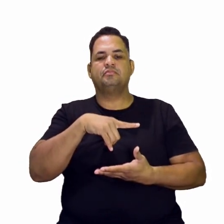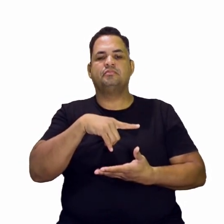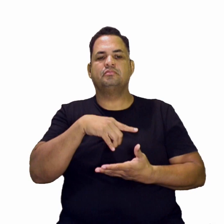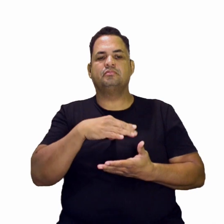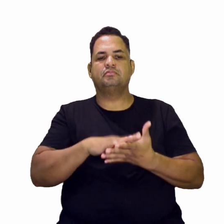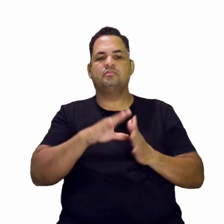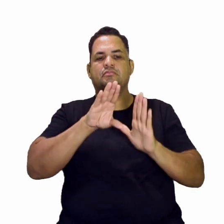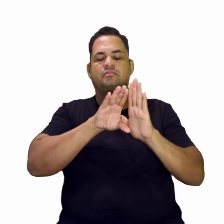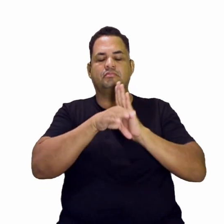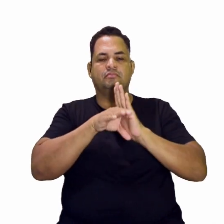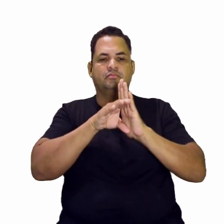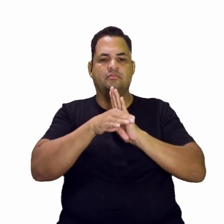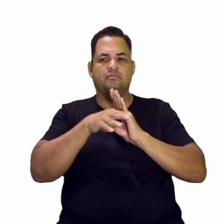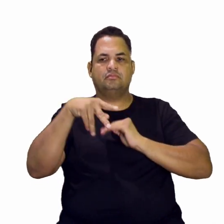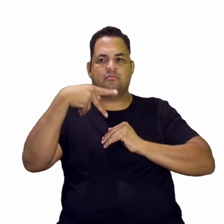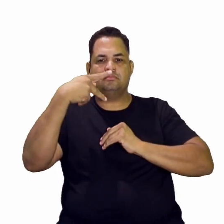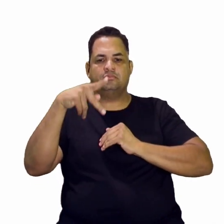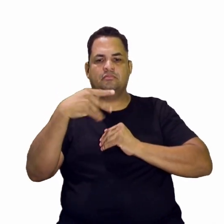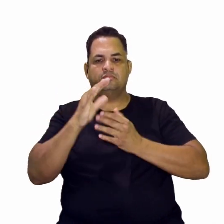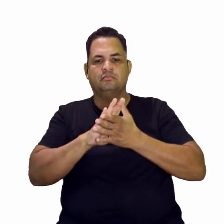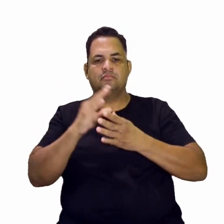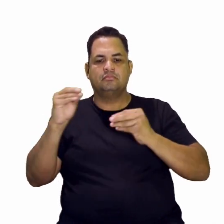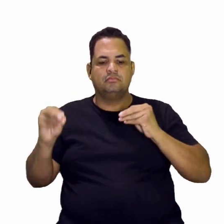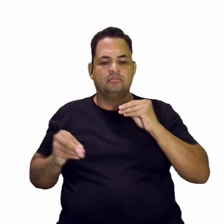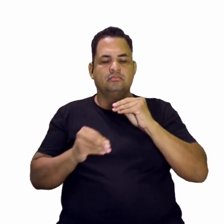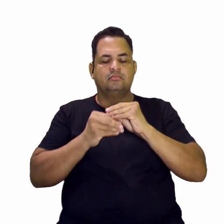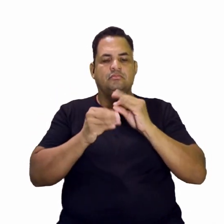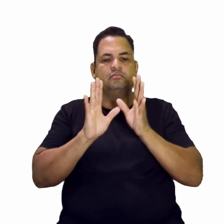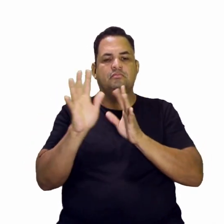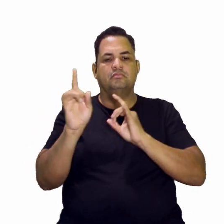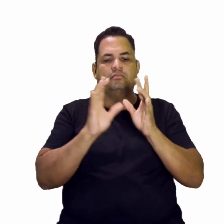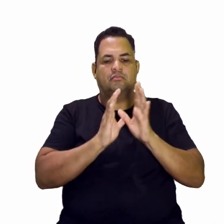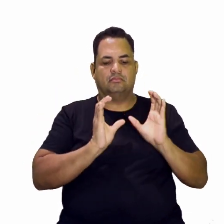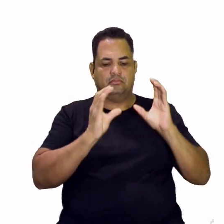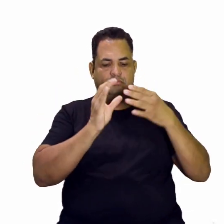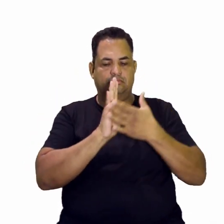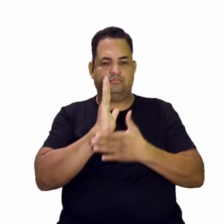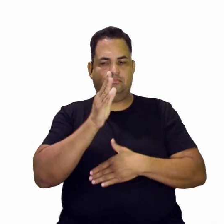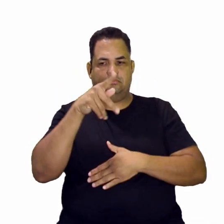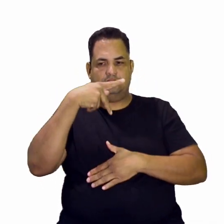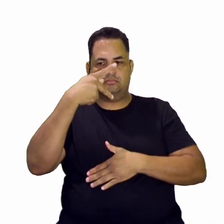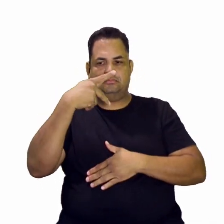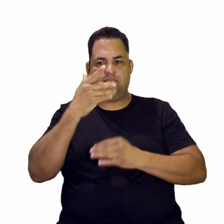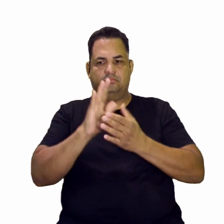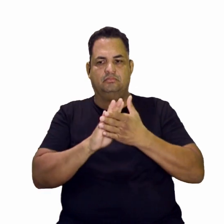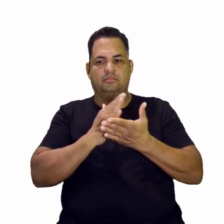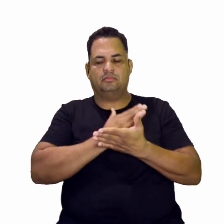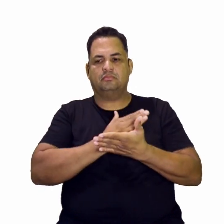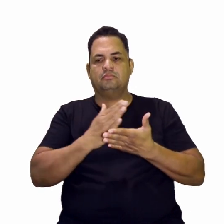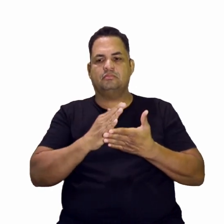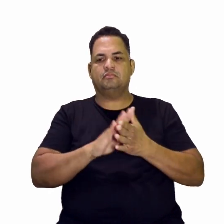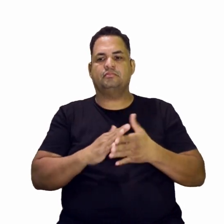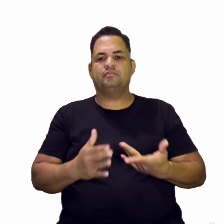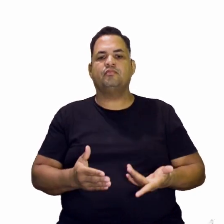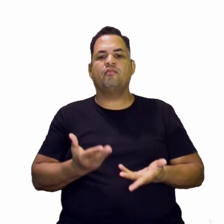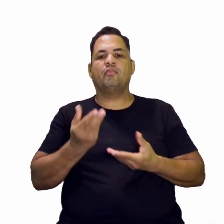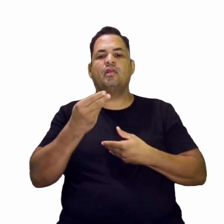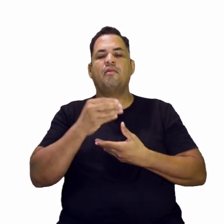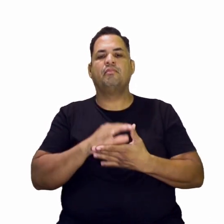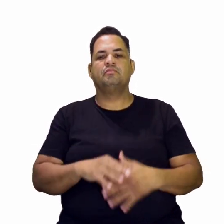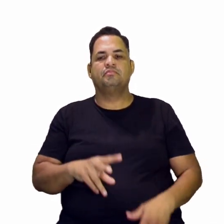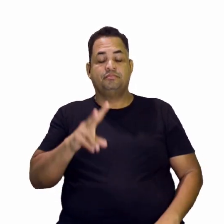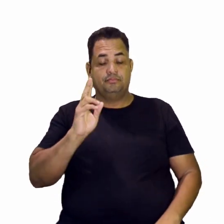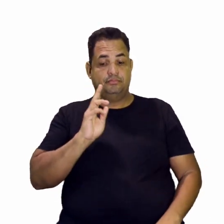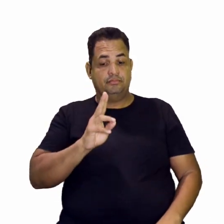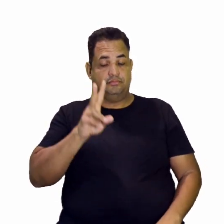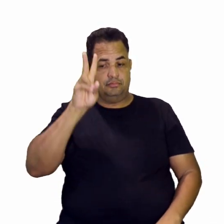estamos falando que estão incluídos em cada um grupo deles, e a gente já falou deles lá no início, mas a gente vai estar sempre reforçando, não